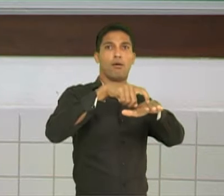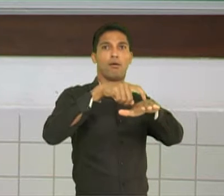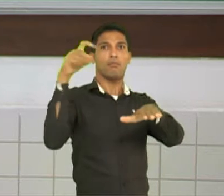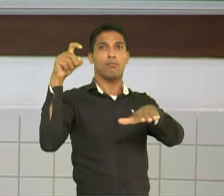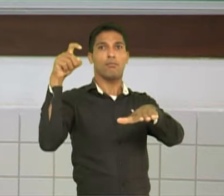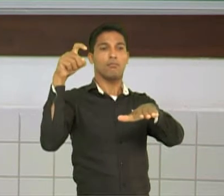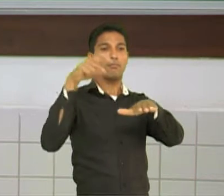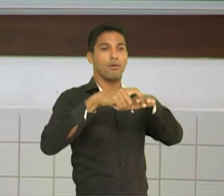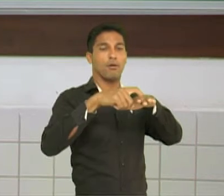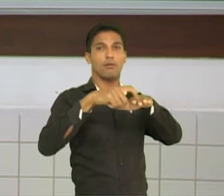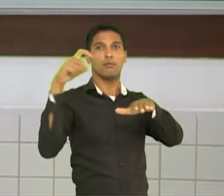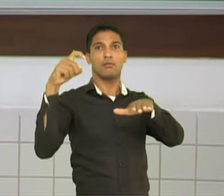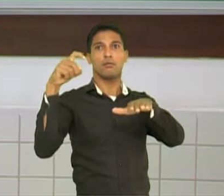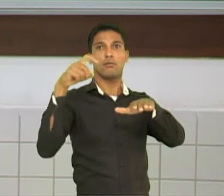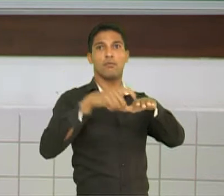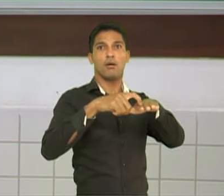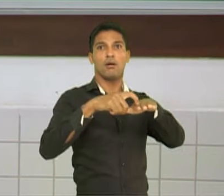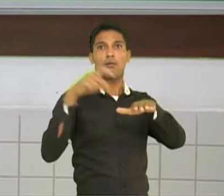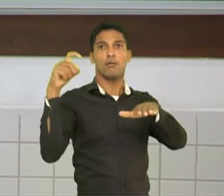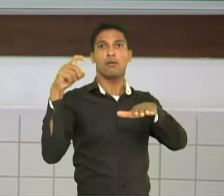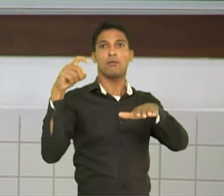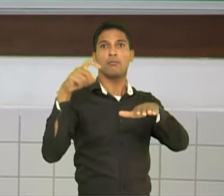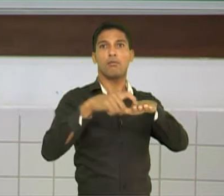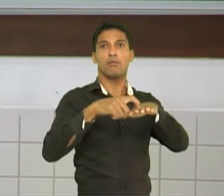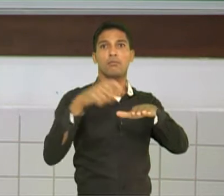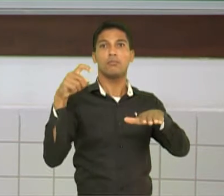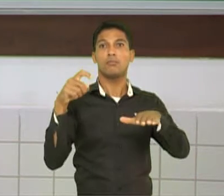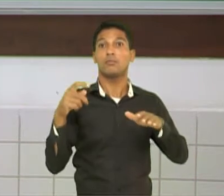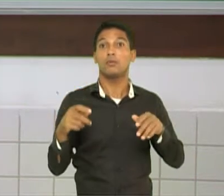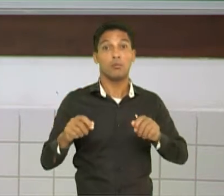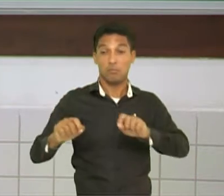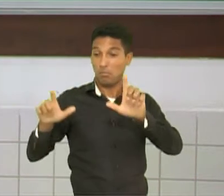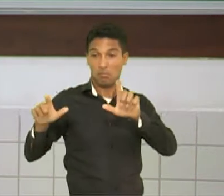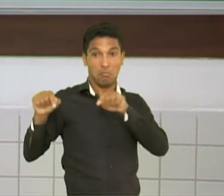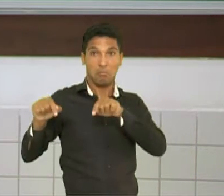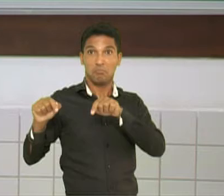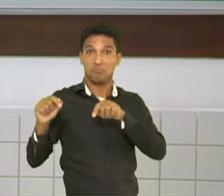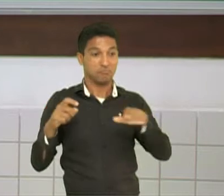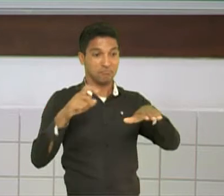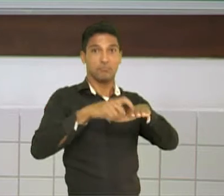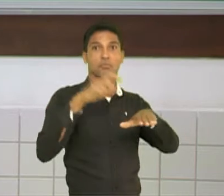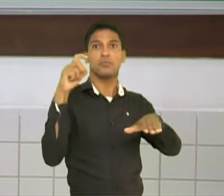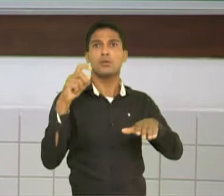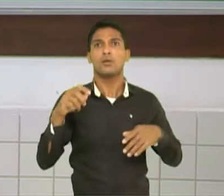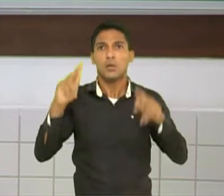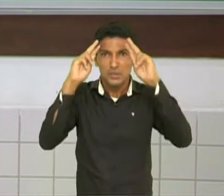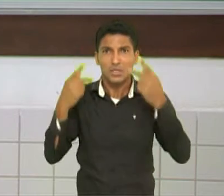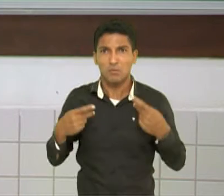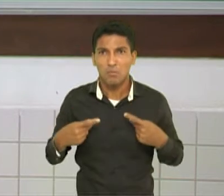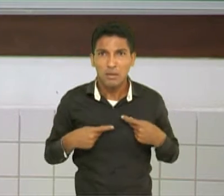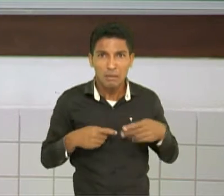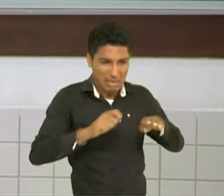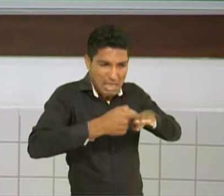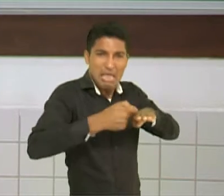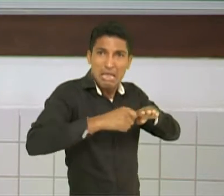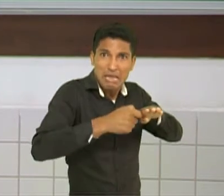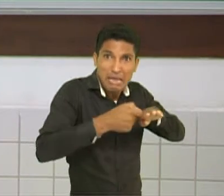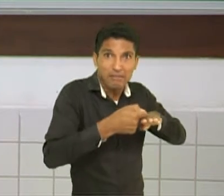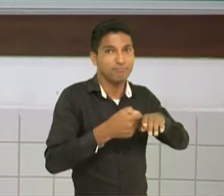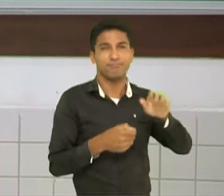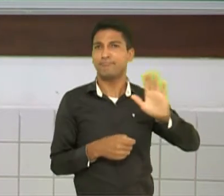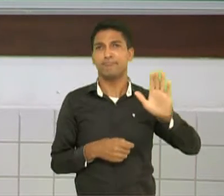obra humana, programados para fazerem algumas funções com pouca ou nenhuma interferência humana.